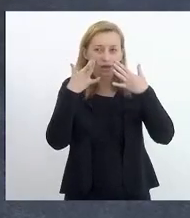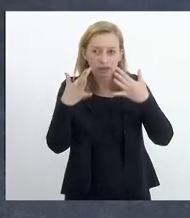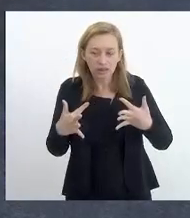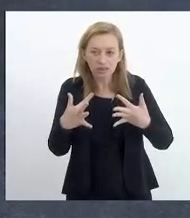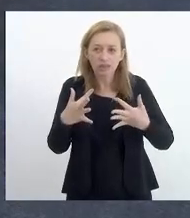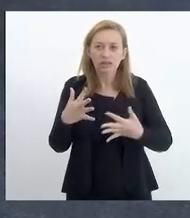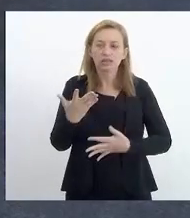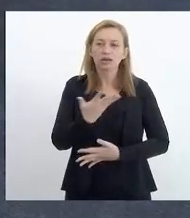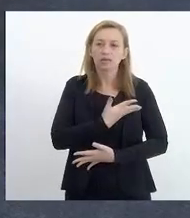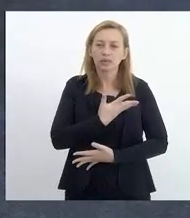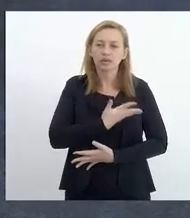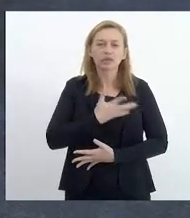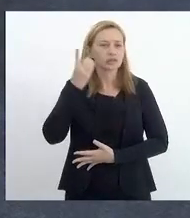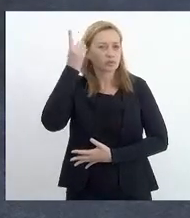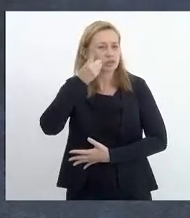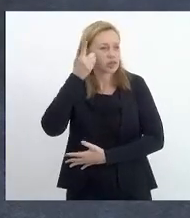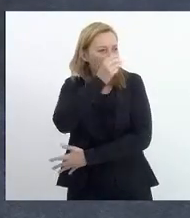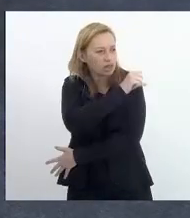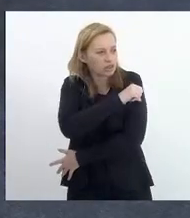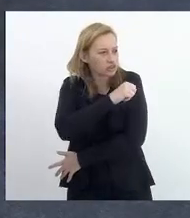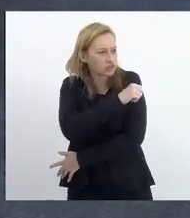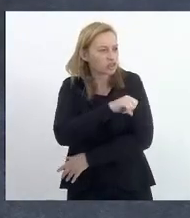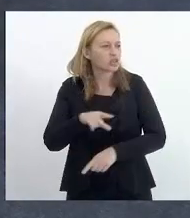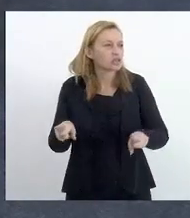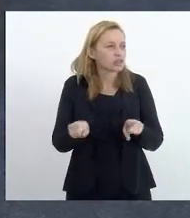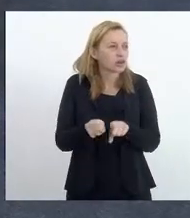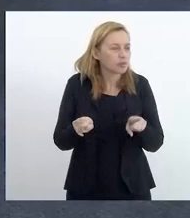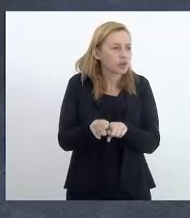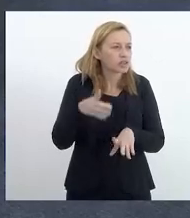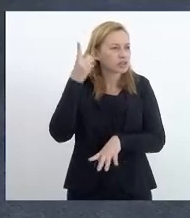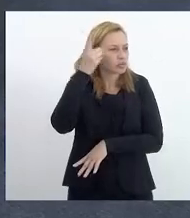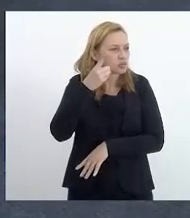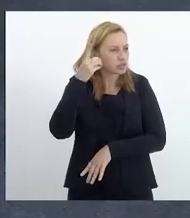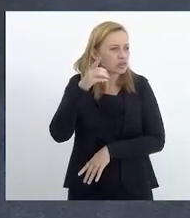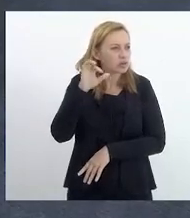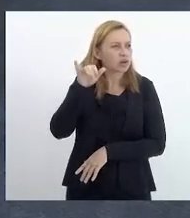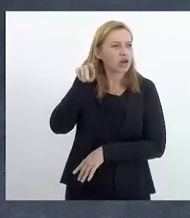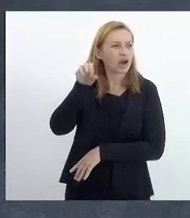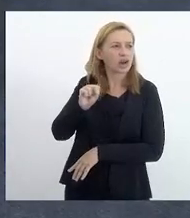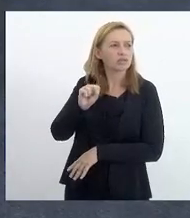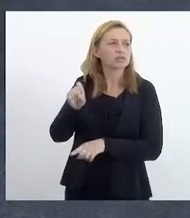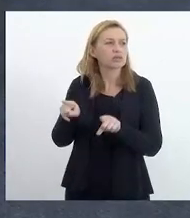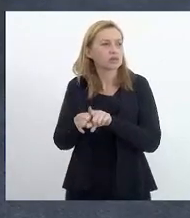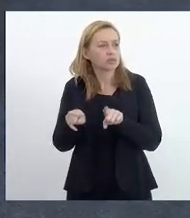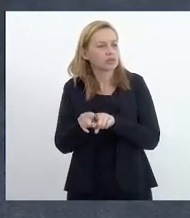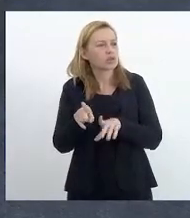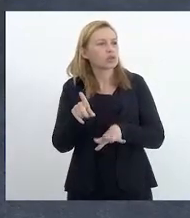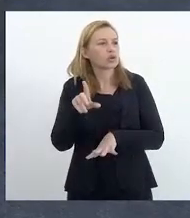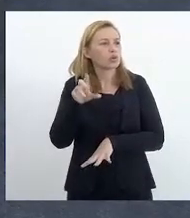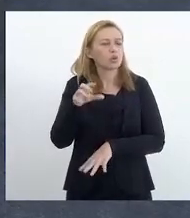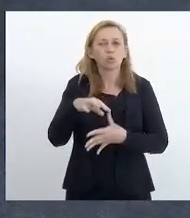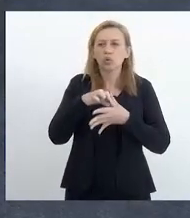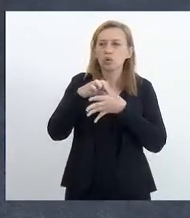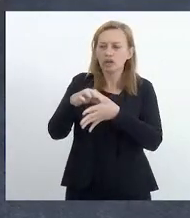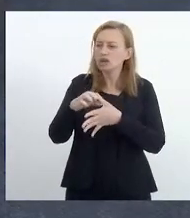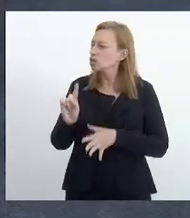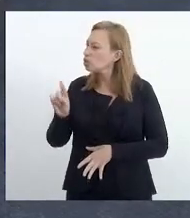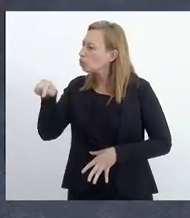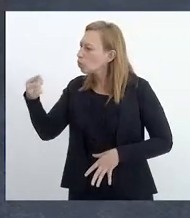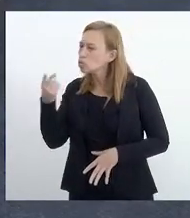deputada Rejane, ouvi o deputado Carlos Augusto, ouvi o líder, ouvi